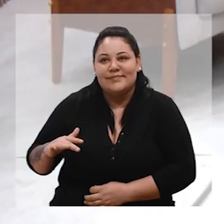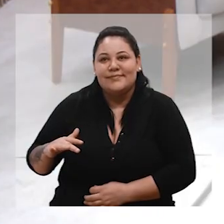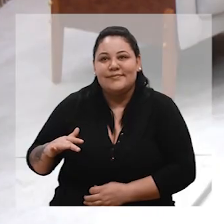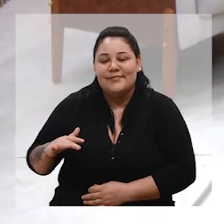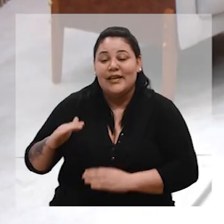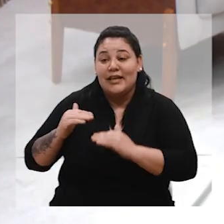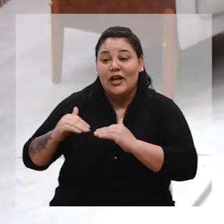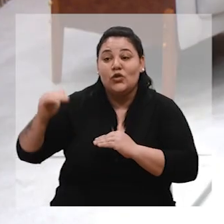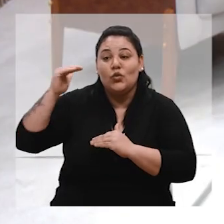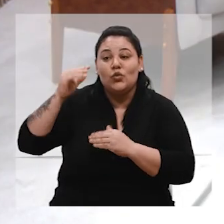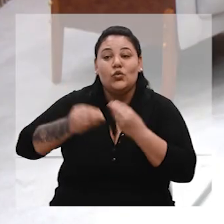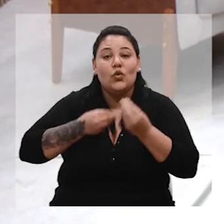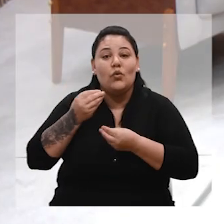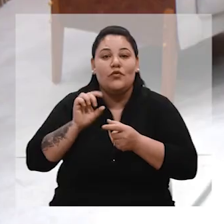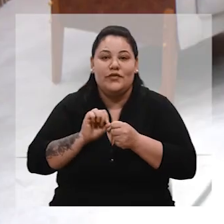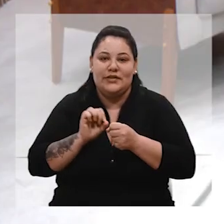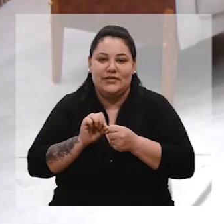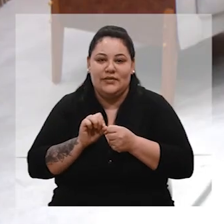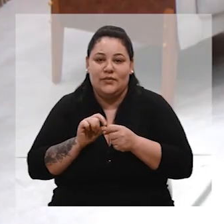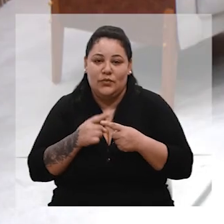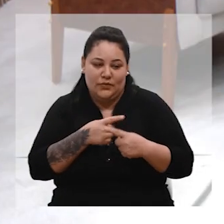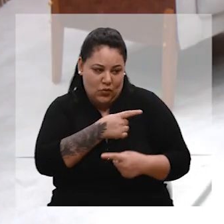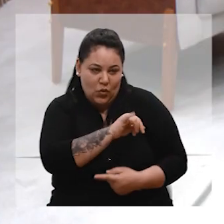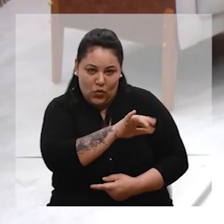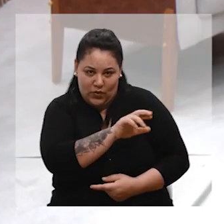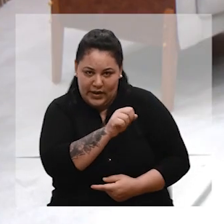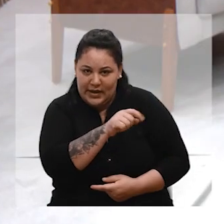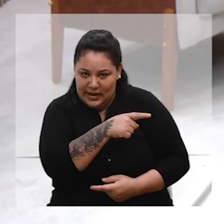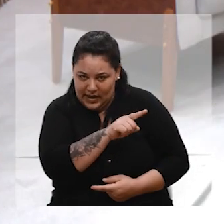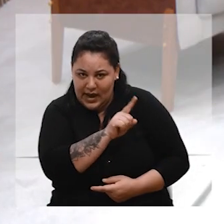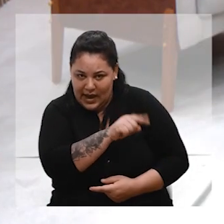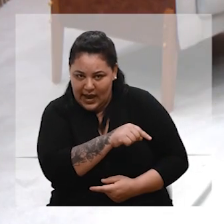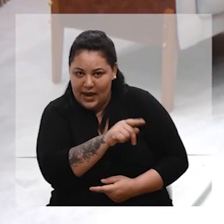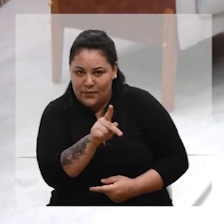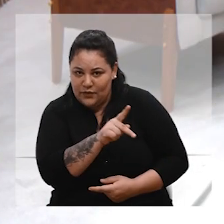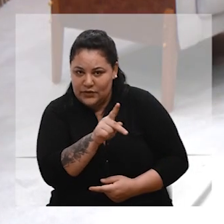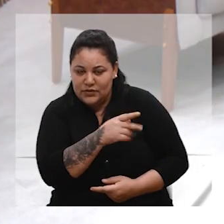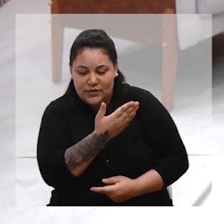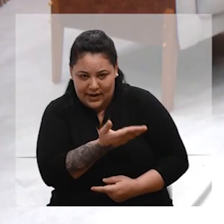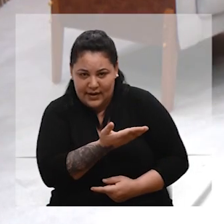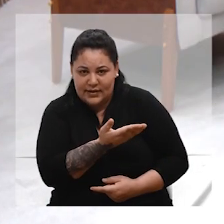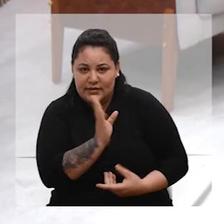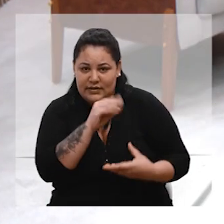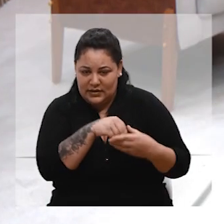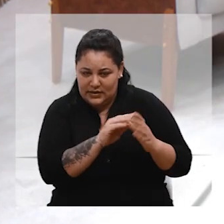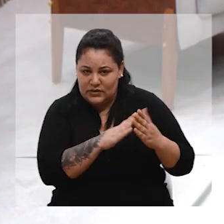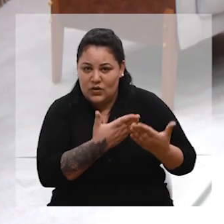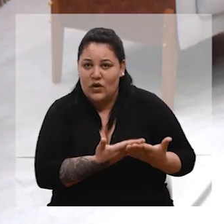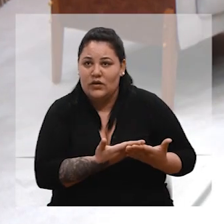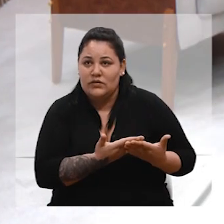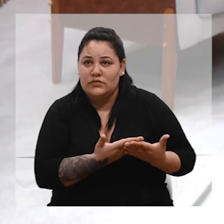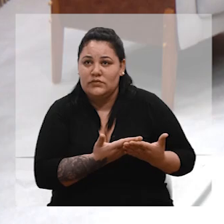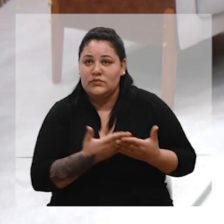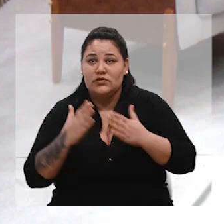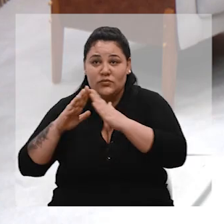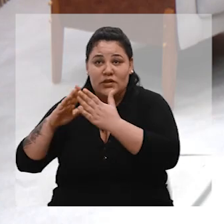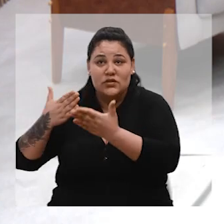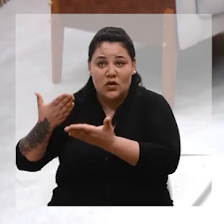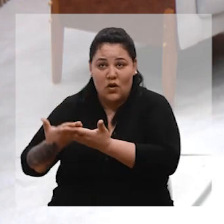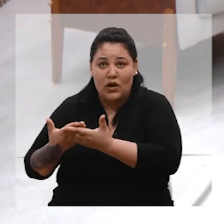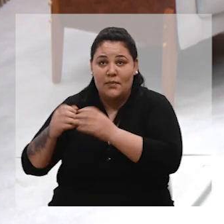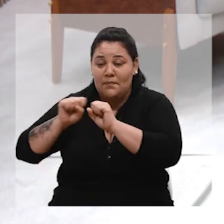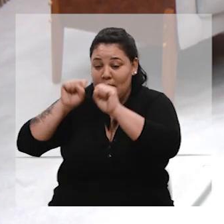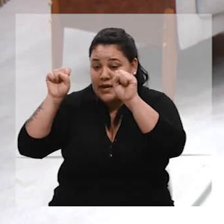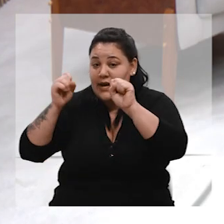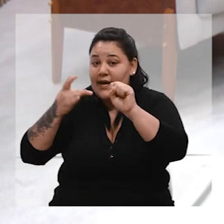essa e que adultez que vem? O Irã é professor, né? Embora coordenador, mas é professor lá também, de